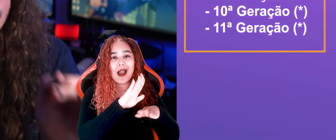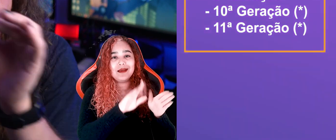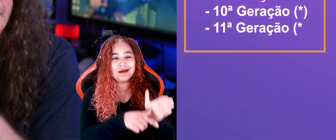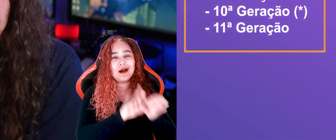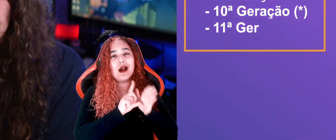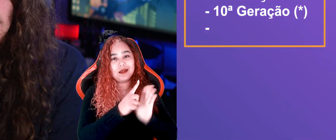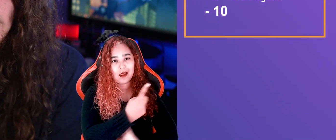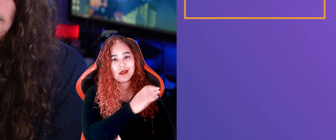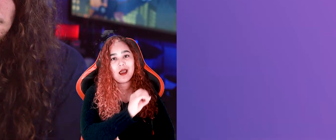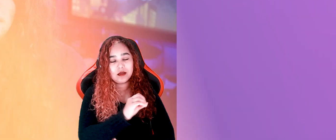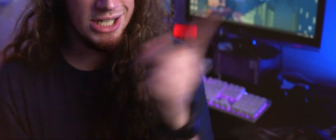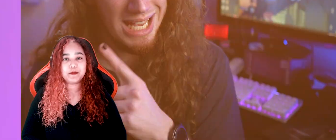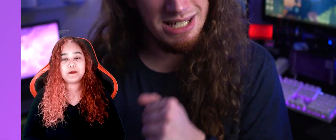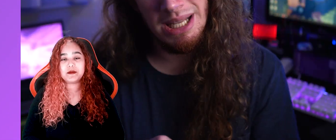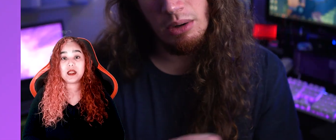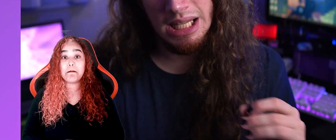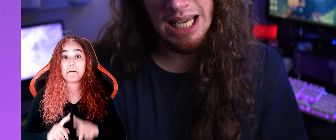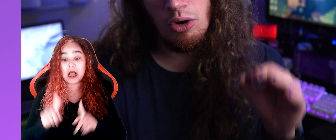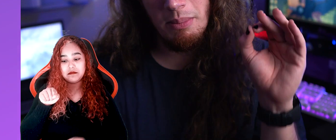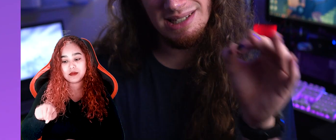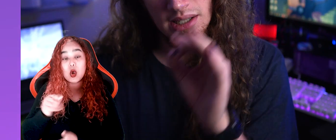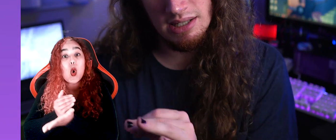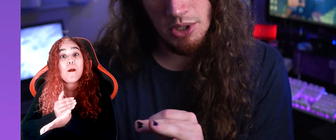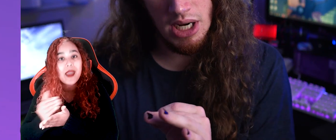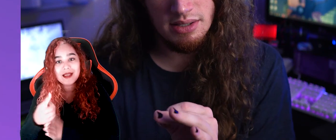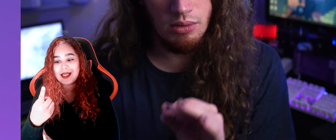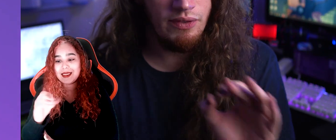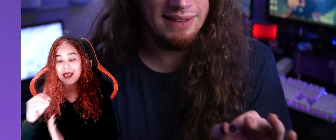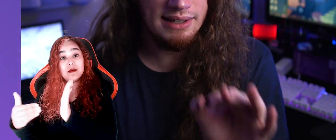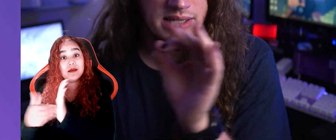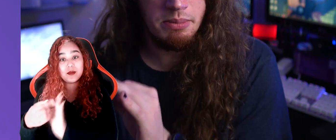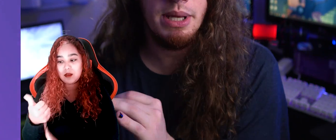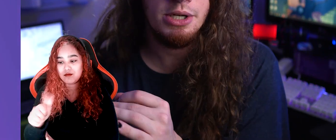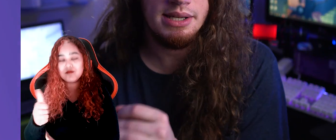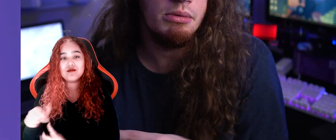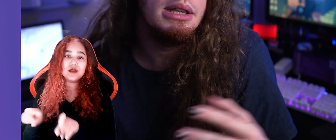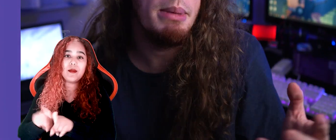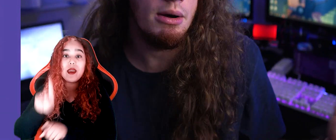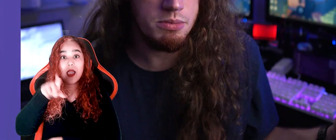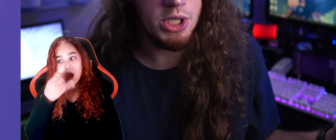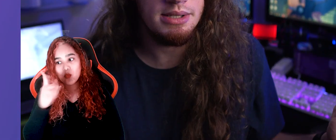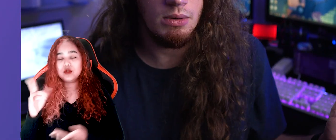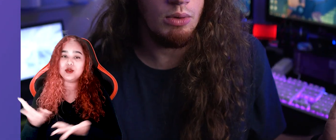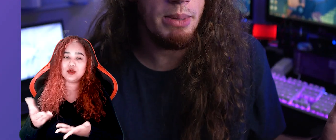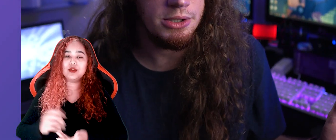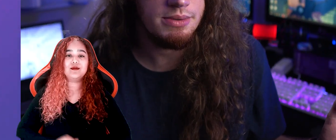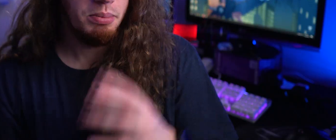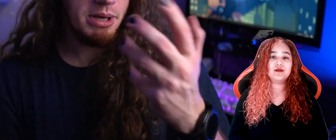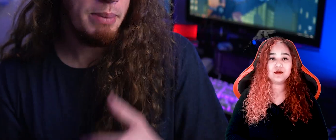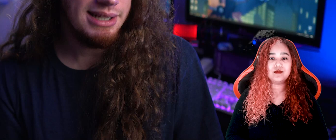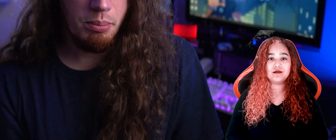décima geração e décima primeira geração. Já esse padrão aqui, ele começa na décima geração e vai até a décima primeira geração, que também é a última geração